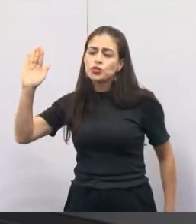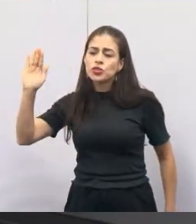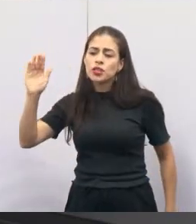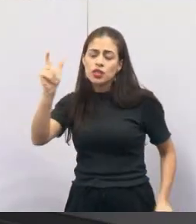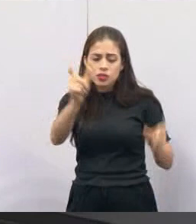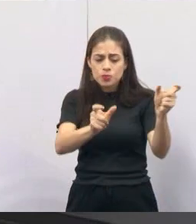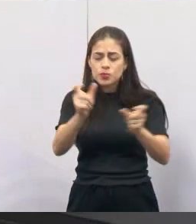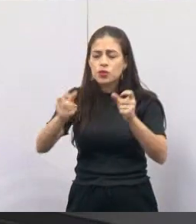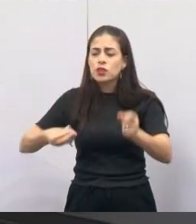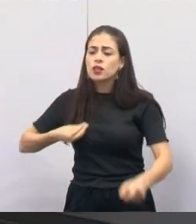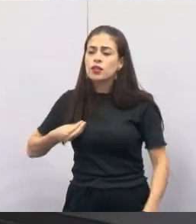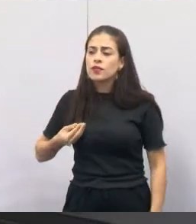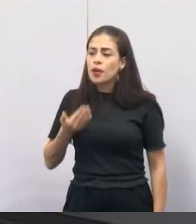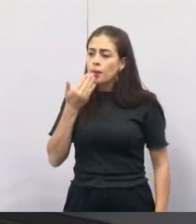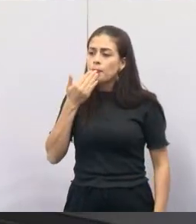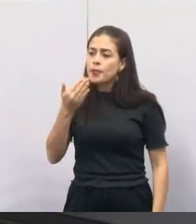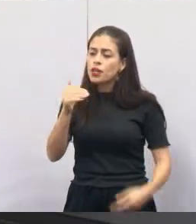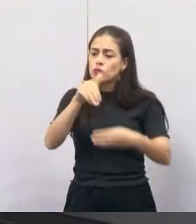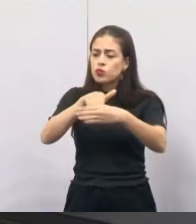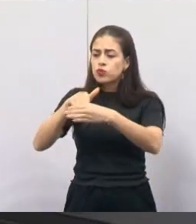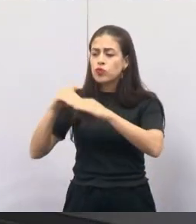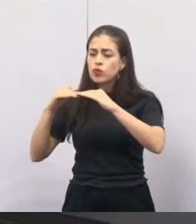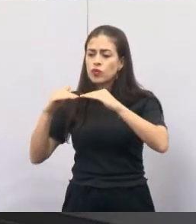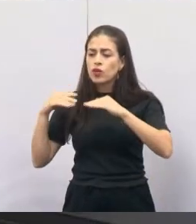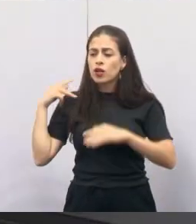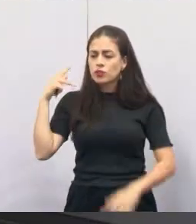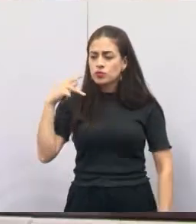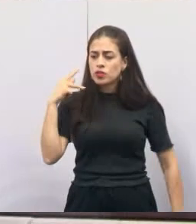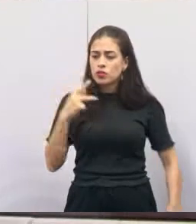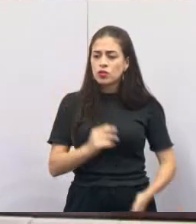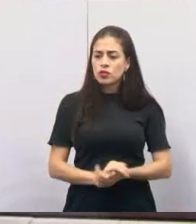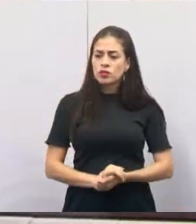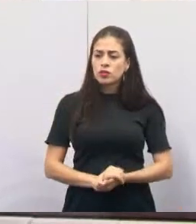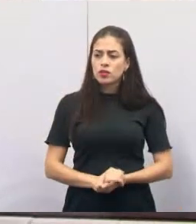né? Então peço o voto aí favorável dos demais vereadores.